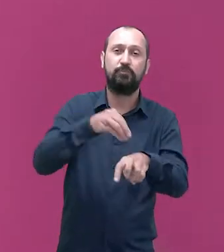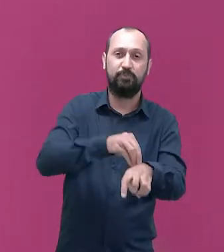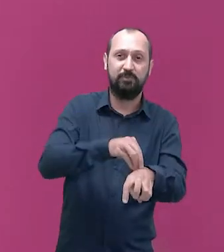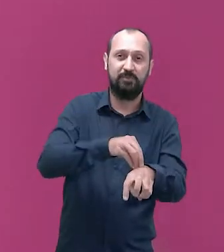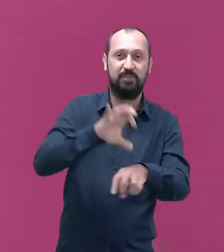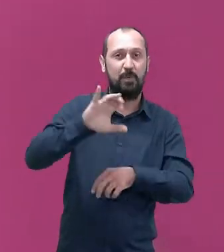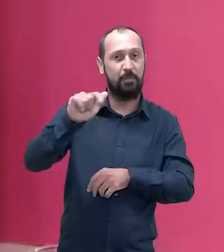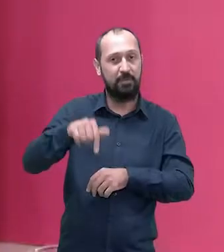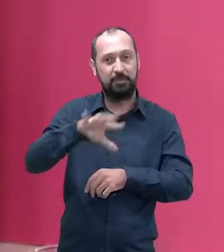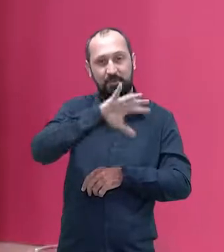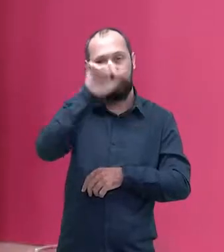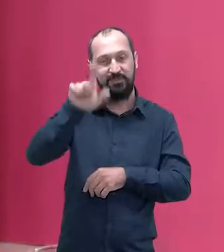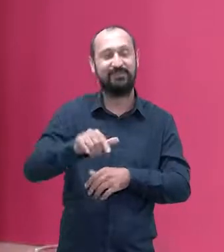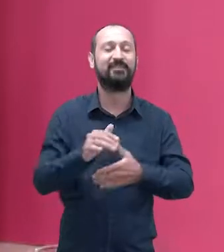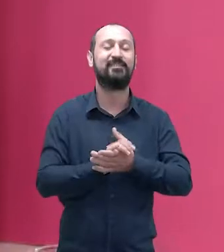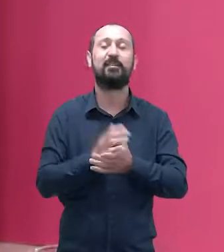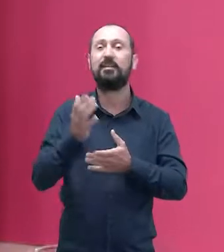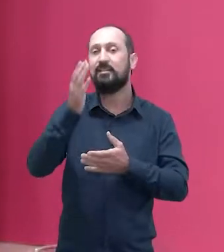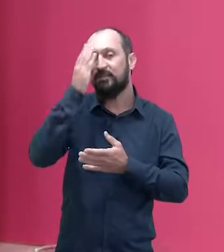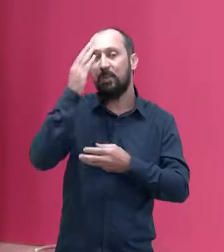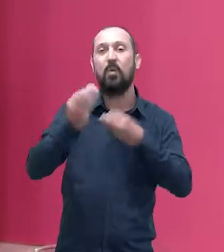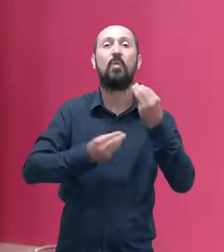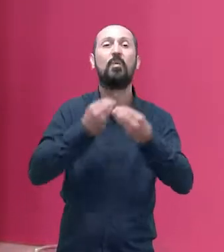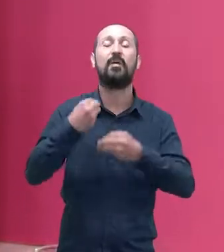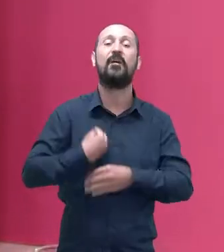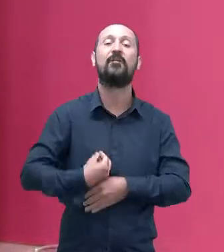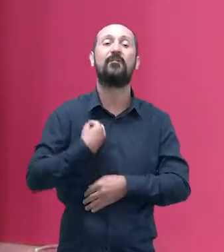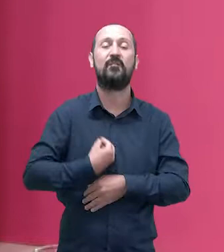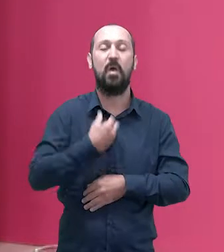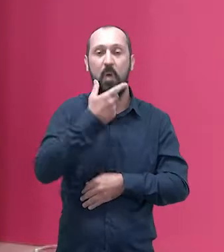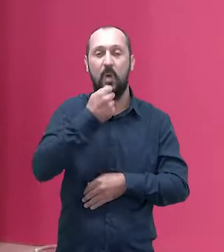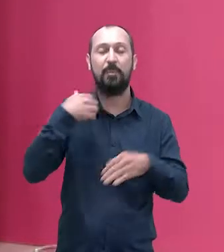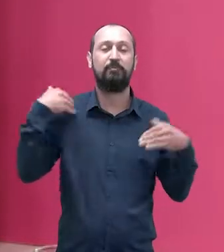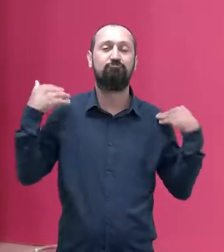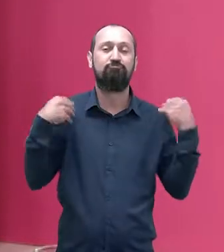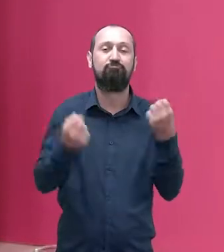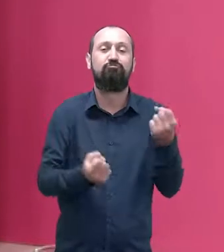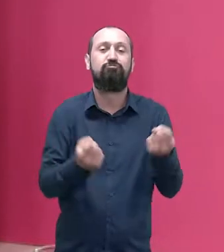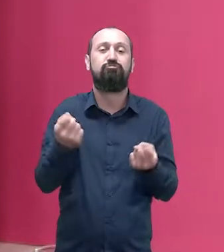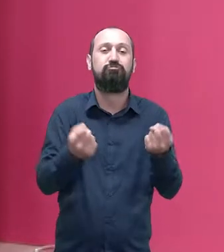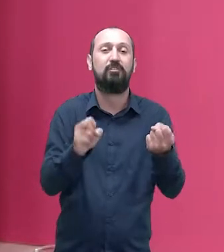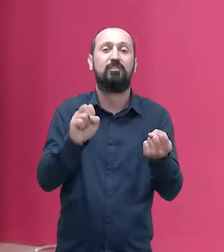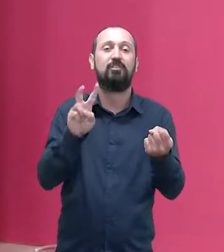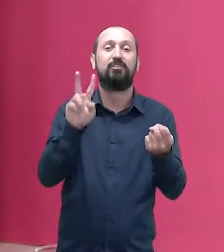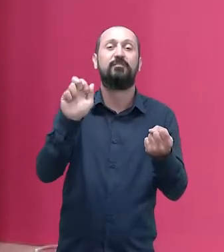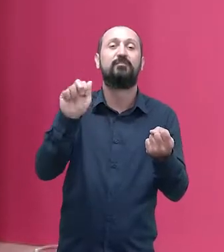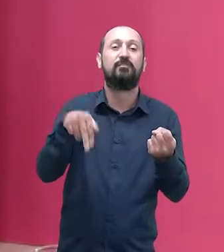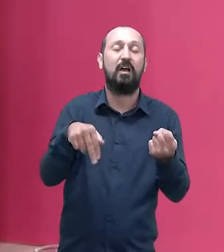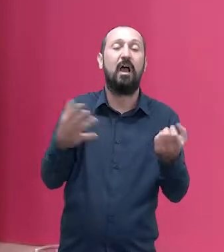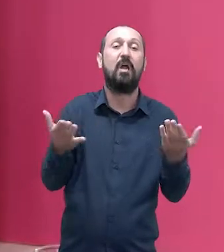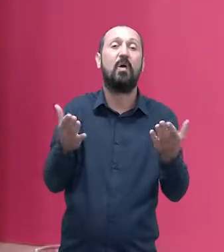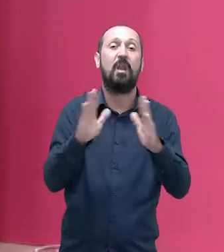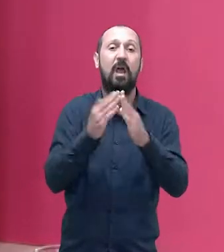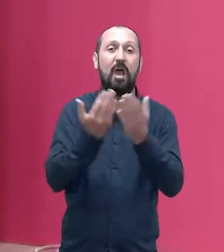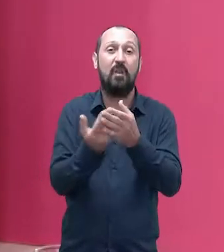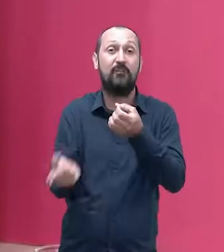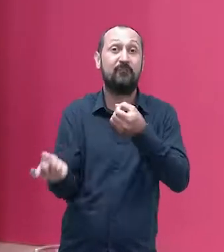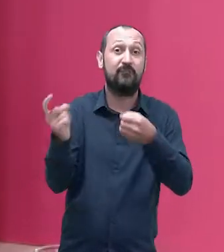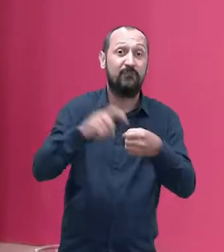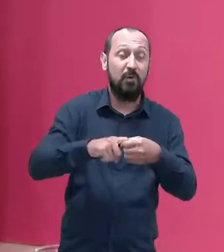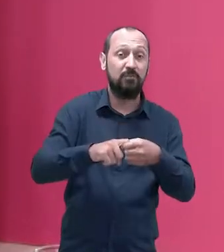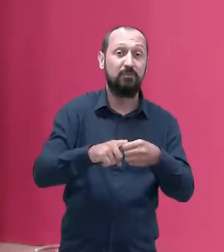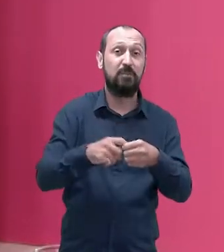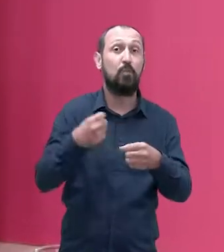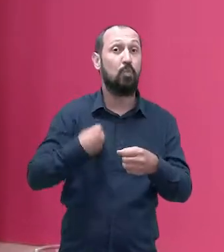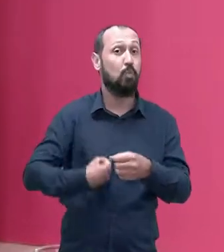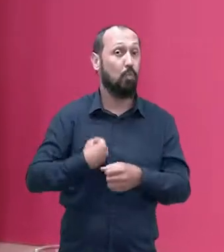de Campo Grande, Mato Grosso do Sul. Rodrigo, quero saber tudo sobre como é a vida dos motoristas de van hoje, agora que as aulas estão voltando